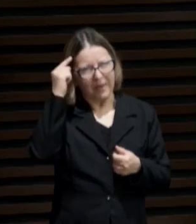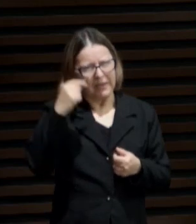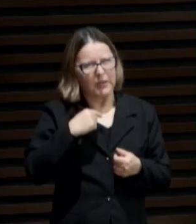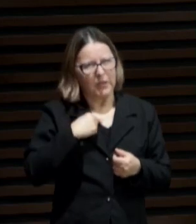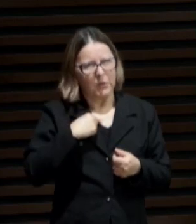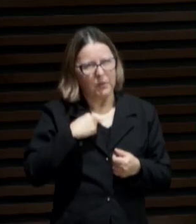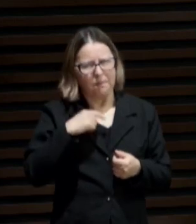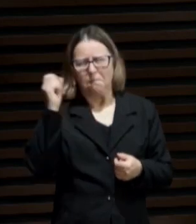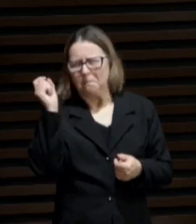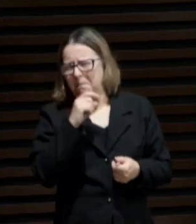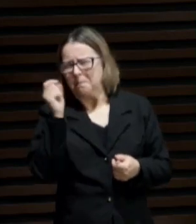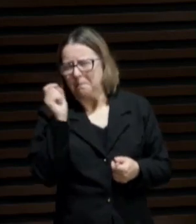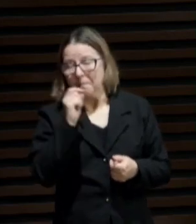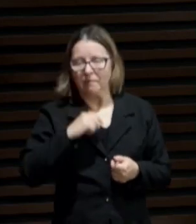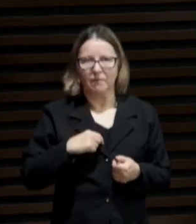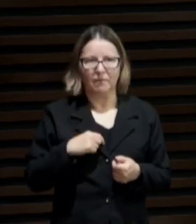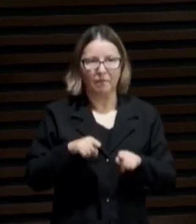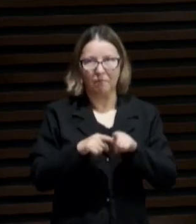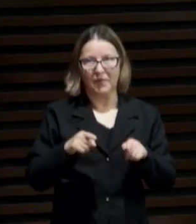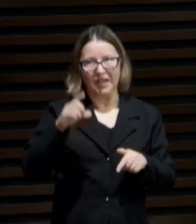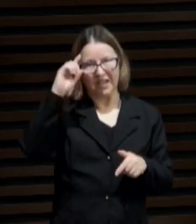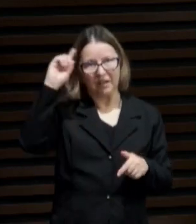Era eu. Aquele dia,